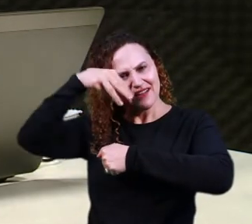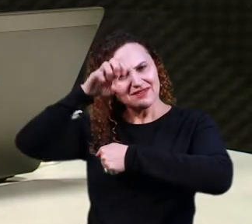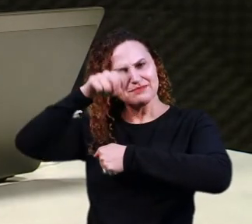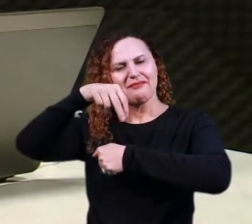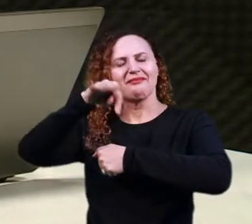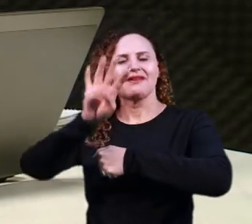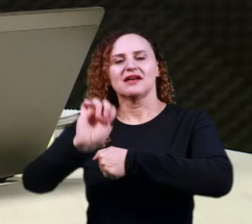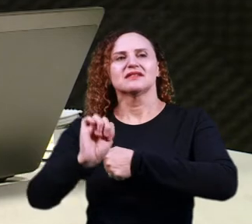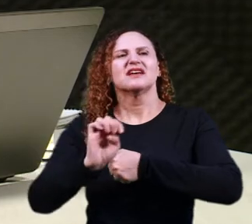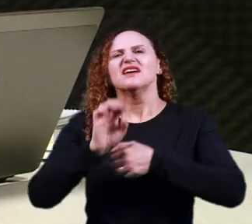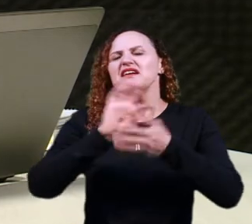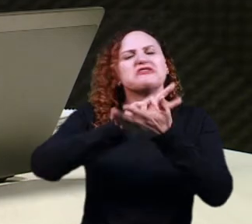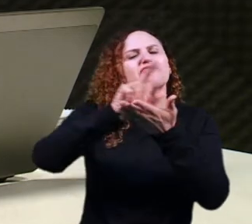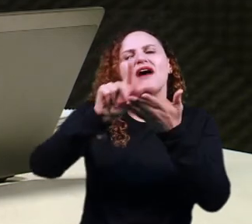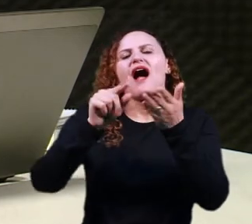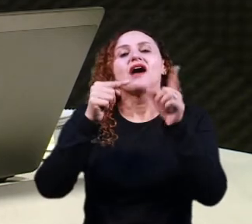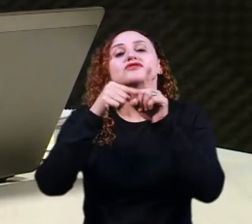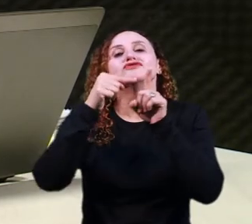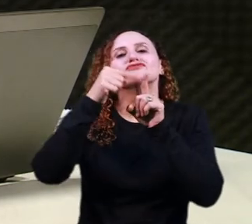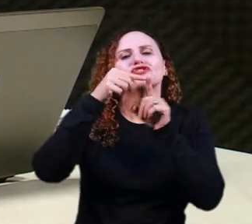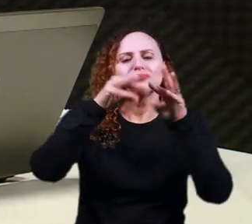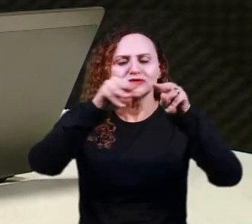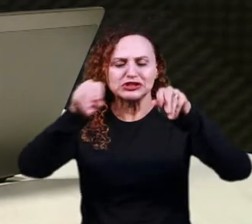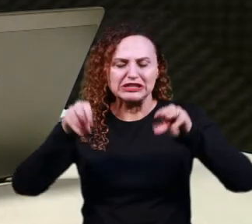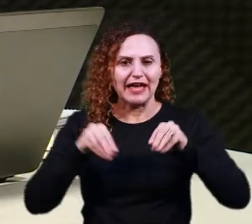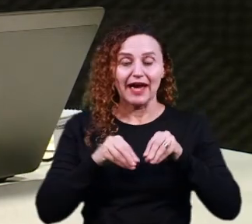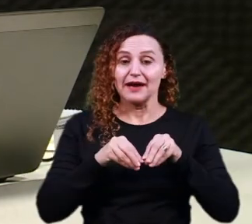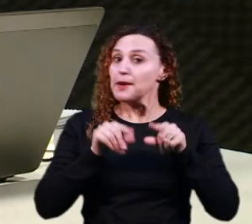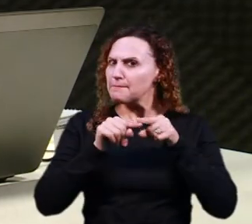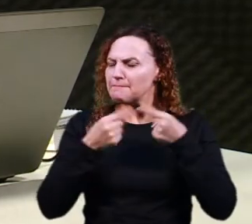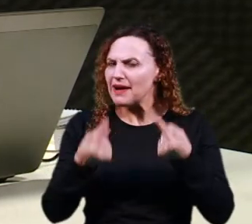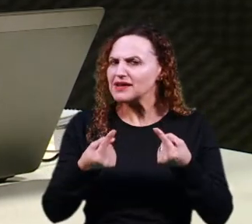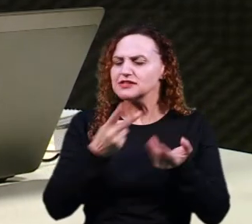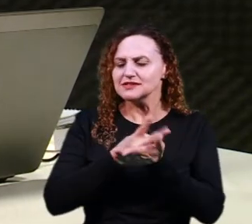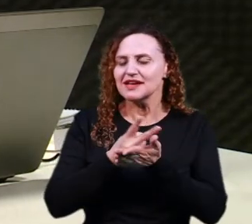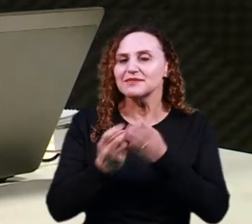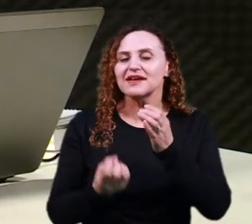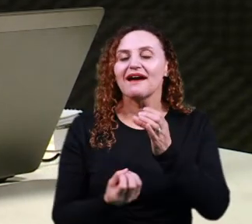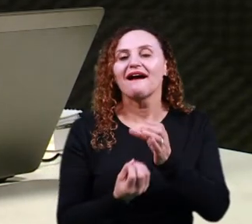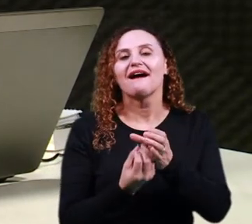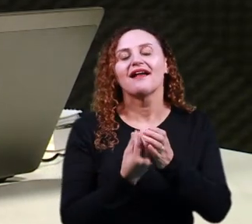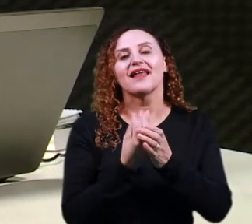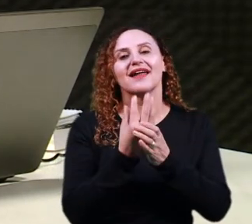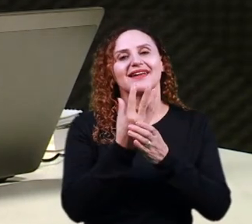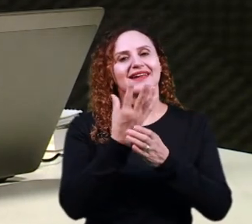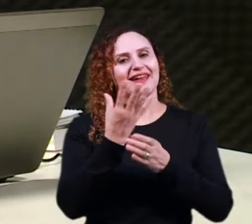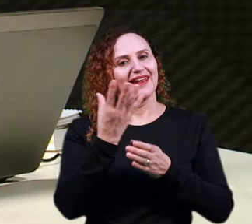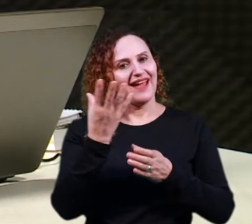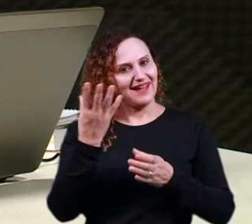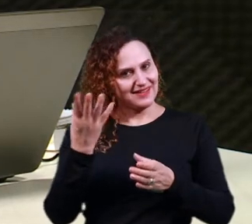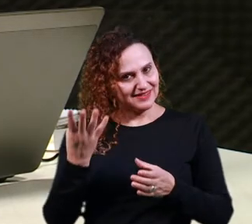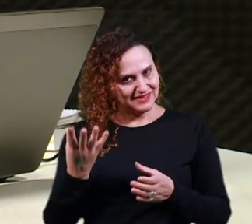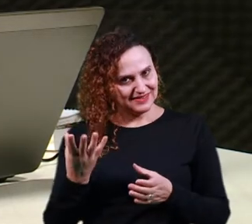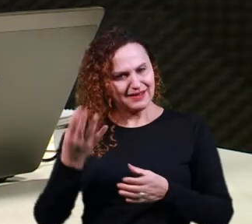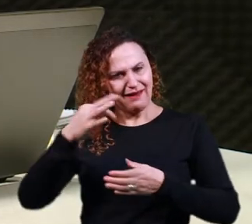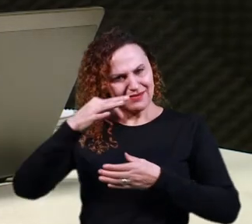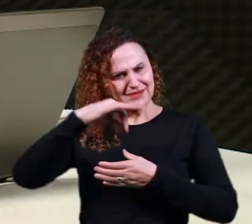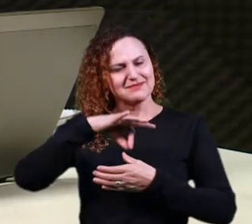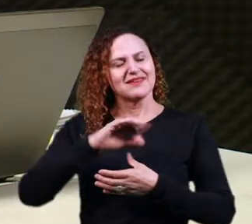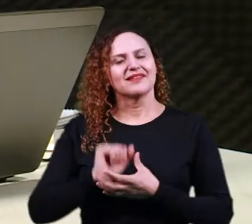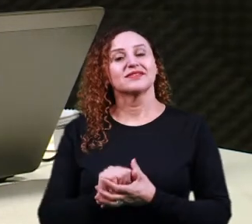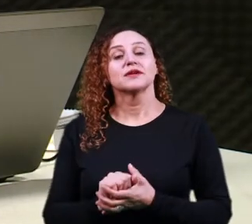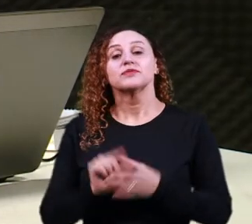tio mas em todas elas nasce então sendo usa que ela vai nascer a